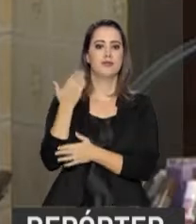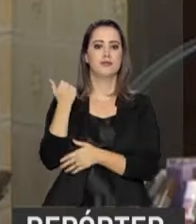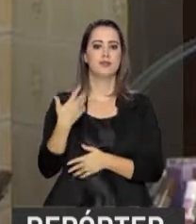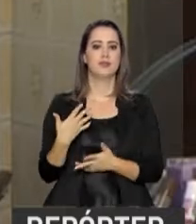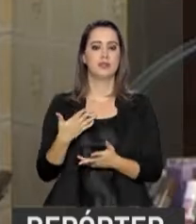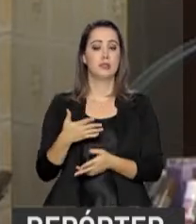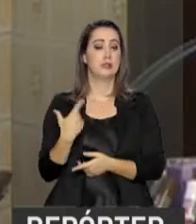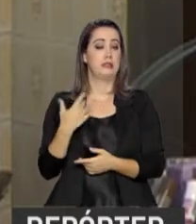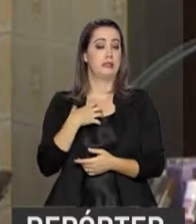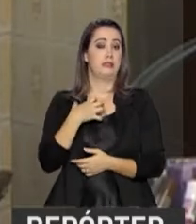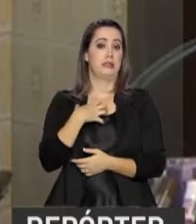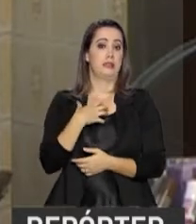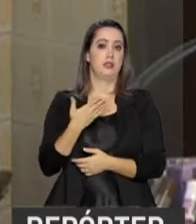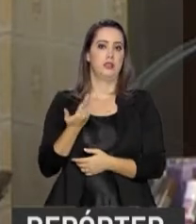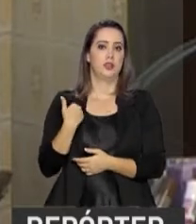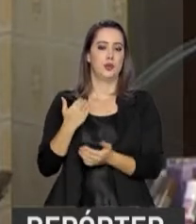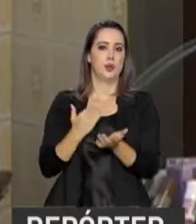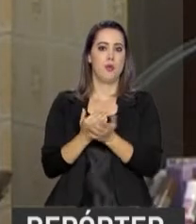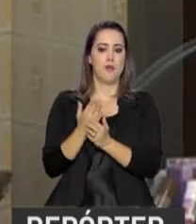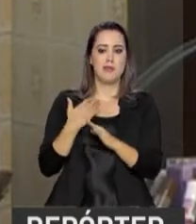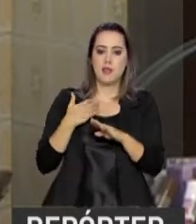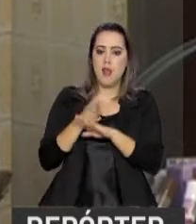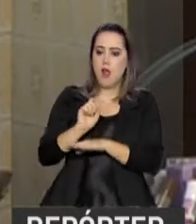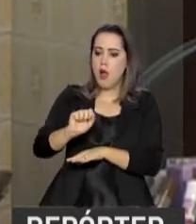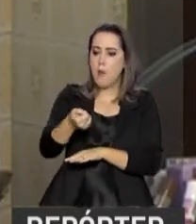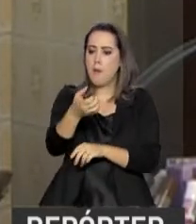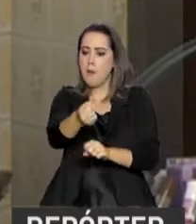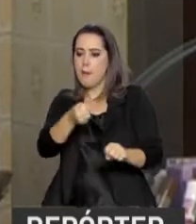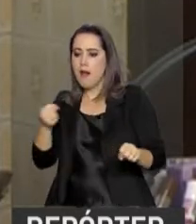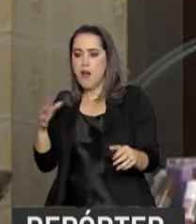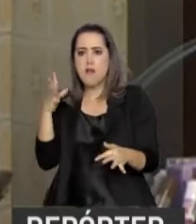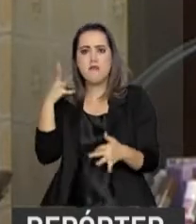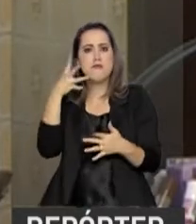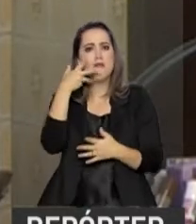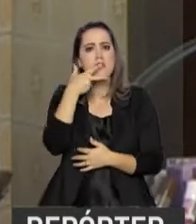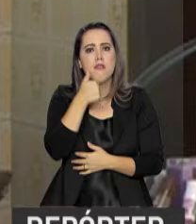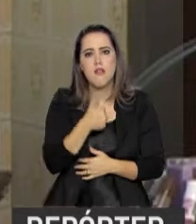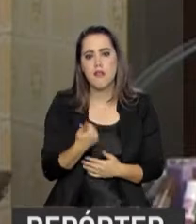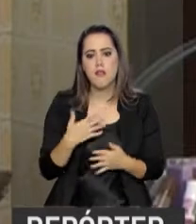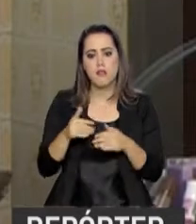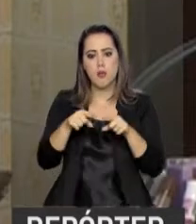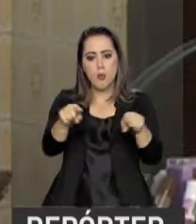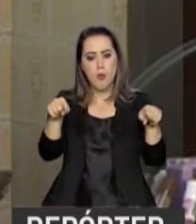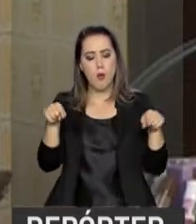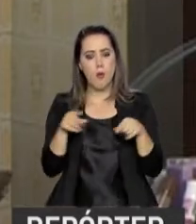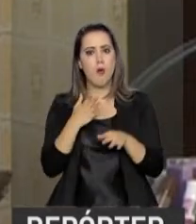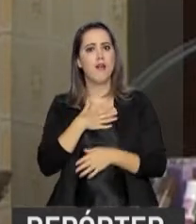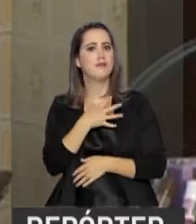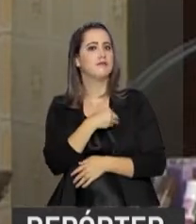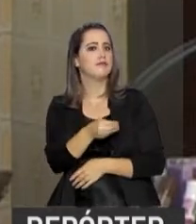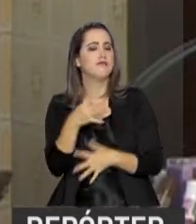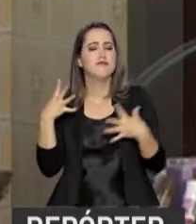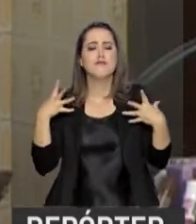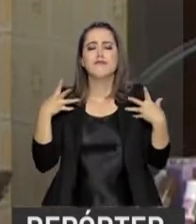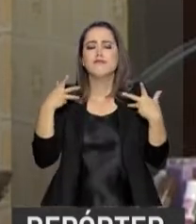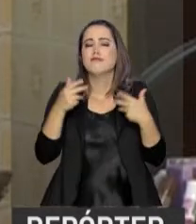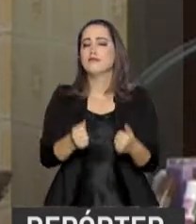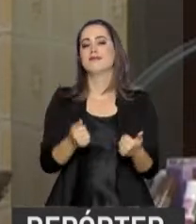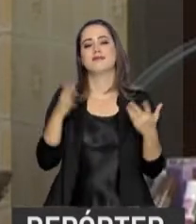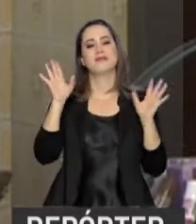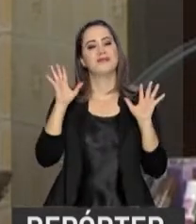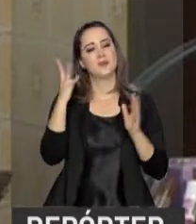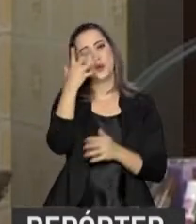uma coisa assim, que você... eu entrei dentro, a porta é linda, é tudo lindo, o quarto da minha filha é a coisa mais linda, vai ficar